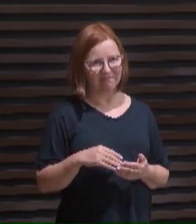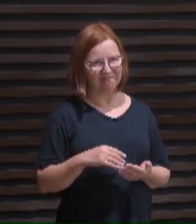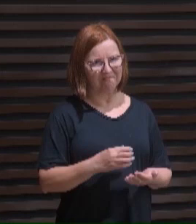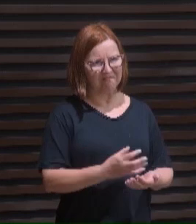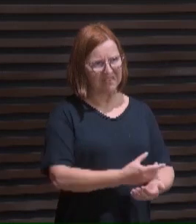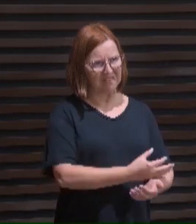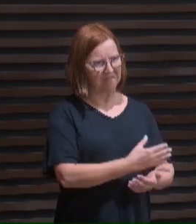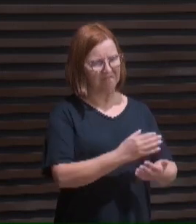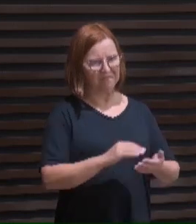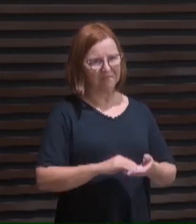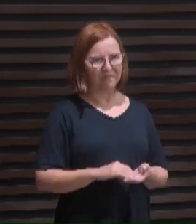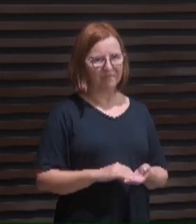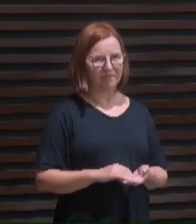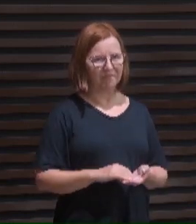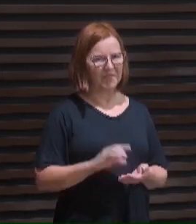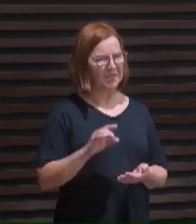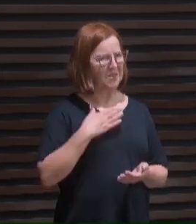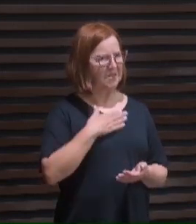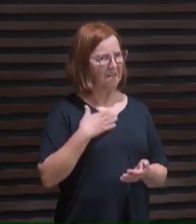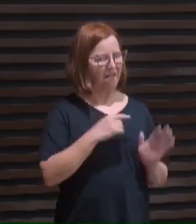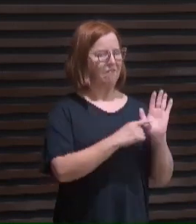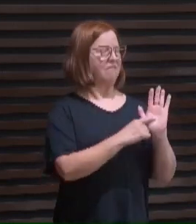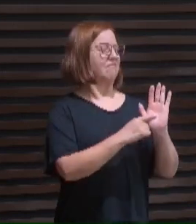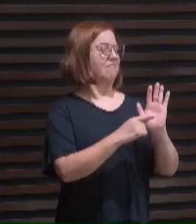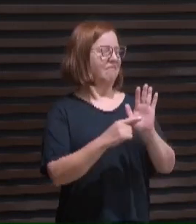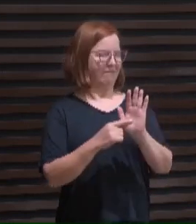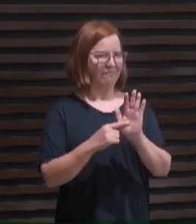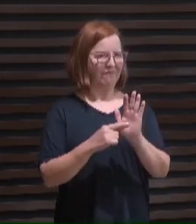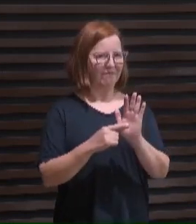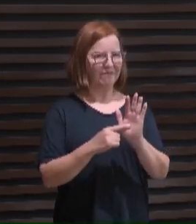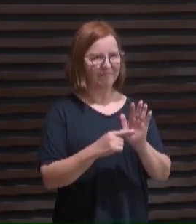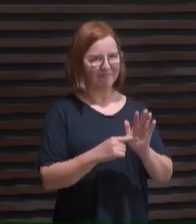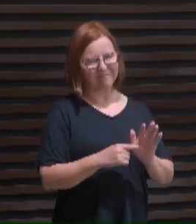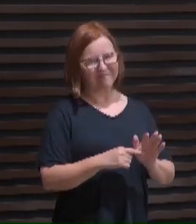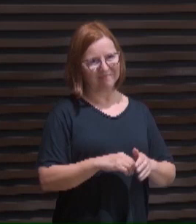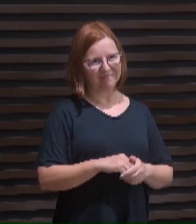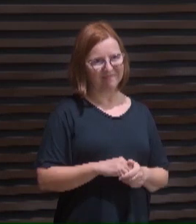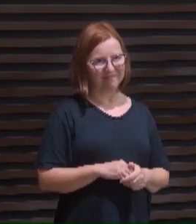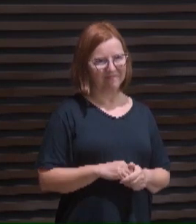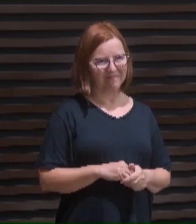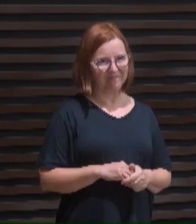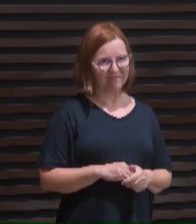é muito forte. Sujeito jactancioso.